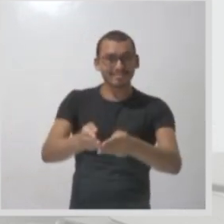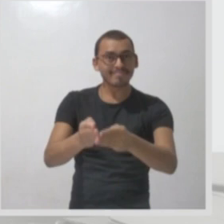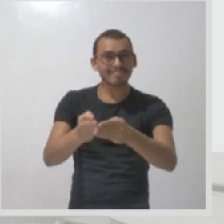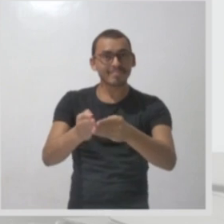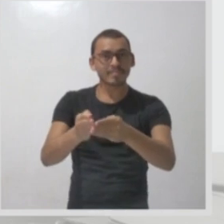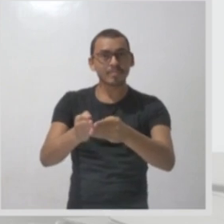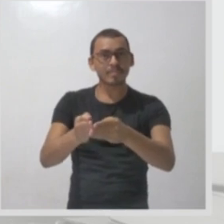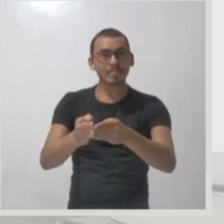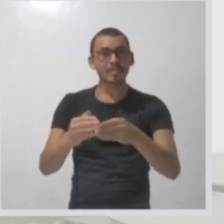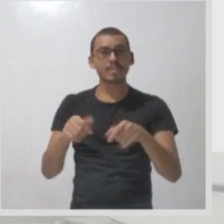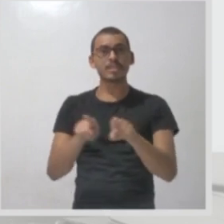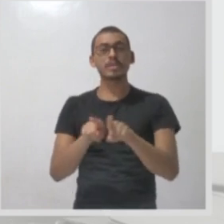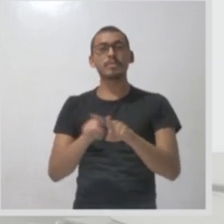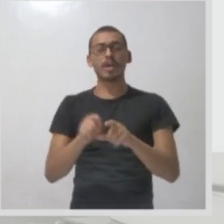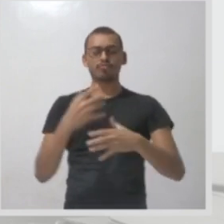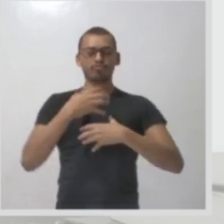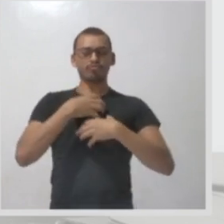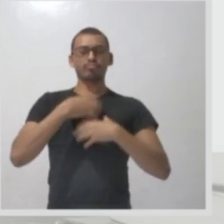E no jeito da pessoa,